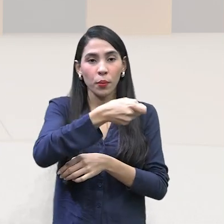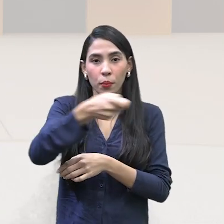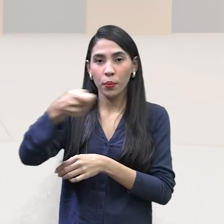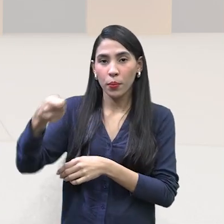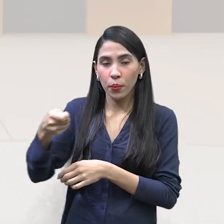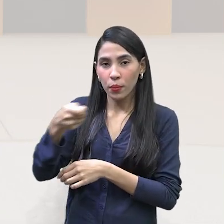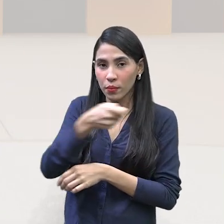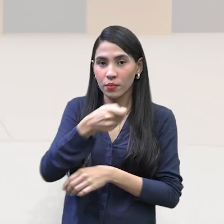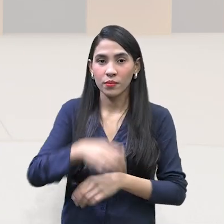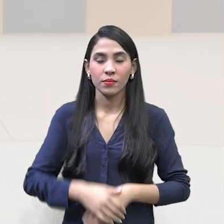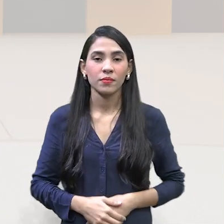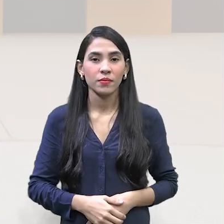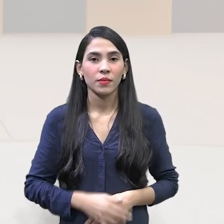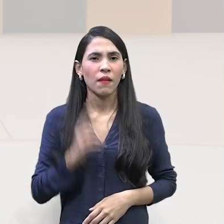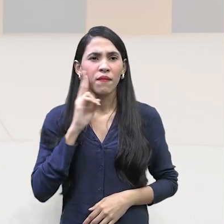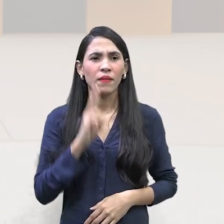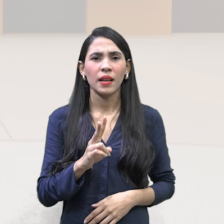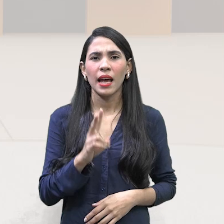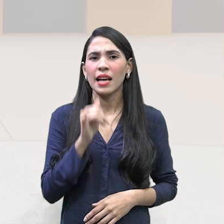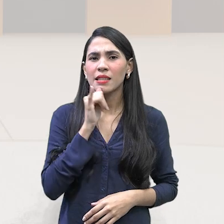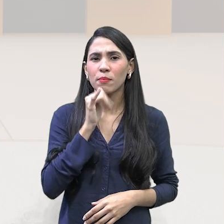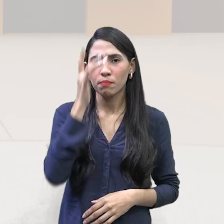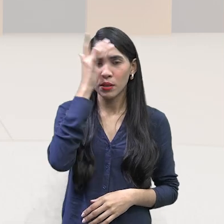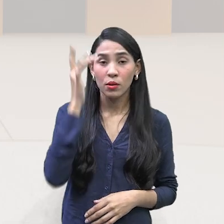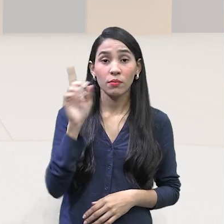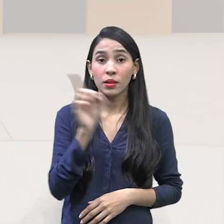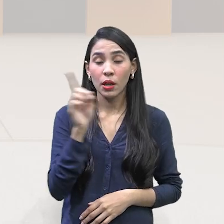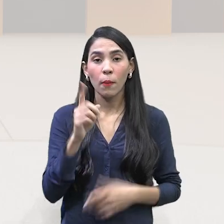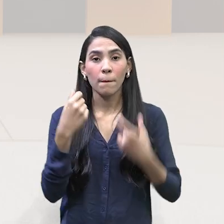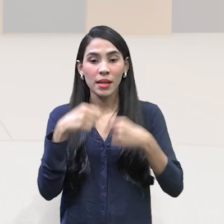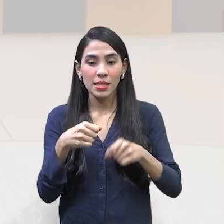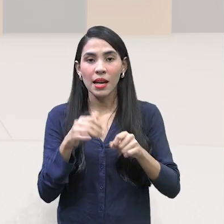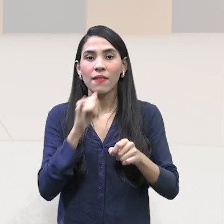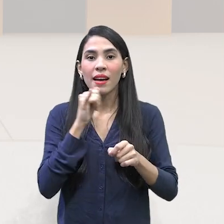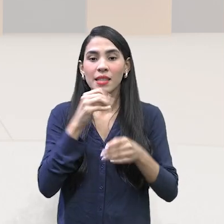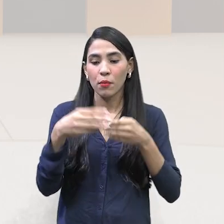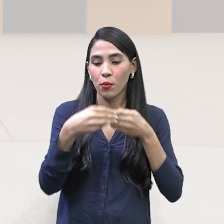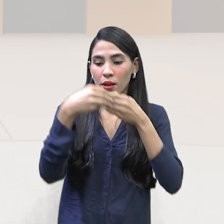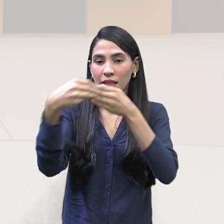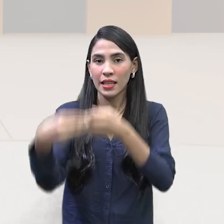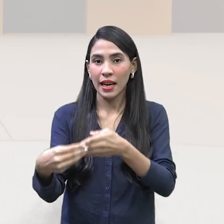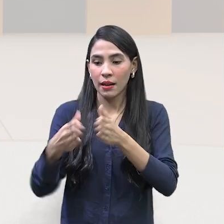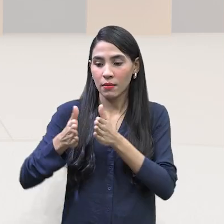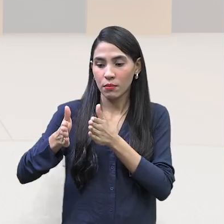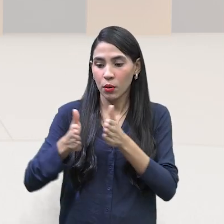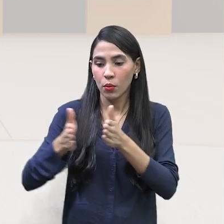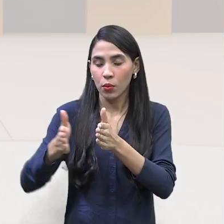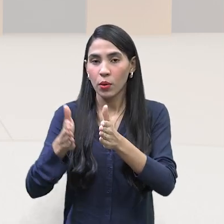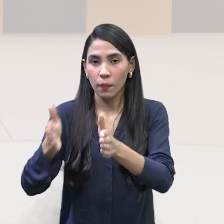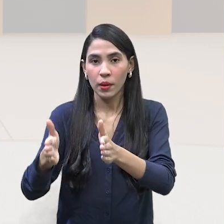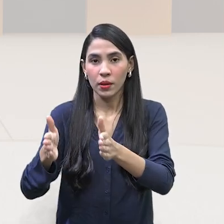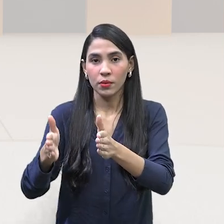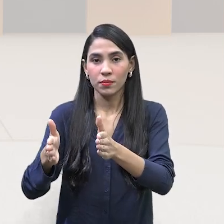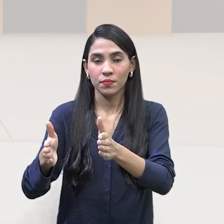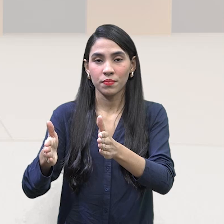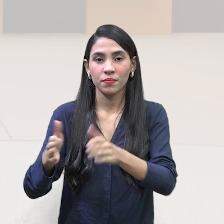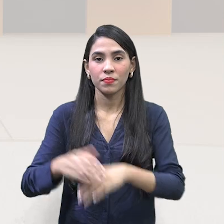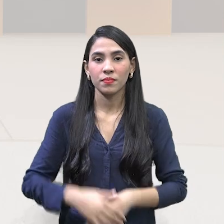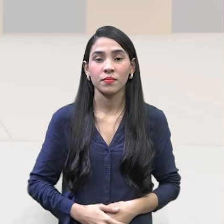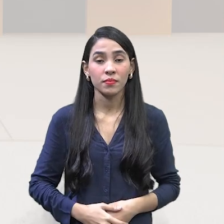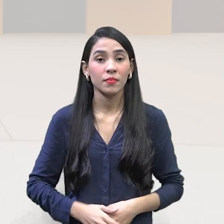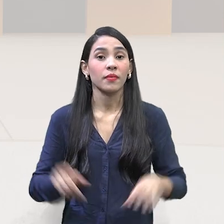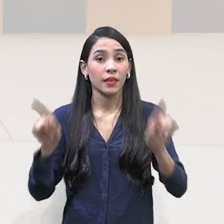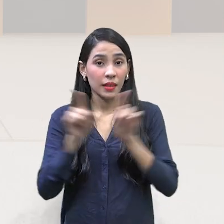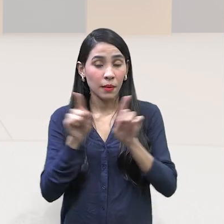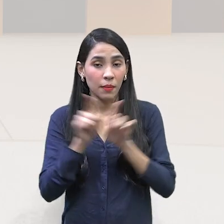que ele ia ver o pessoal namorando. Não, como fica tudo escuro, ele tinha que mostrar o caminho para evitar que alguém caísse e também que achasse o lugar certo.